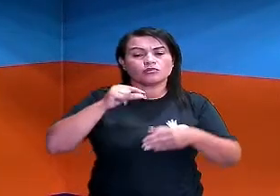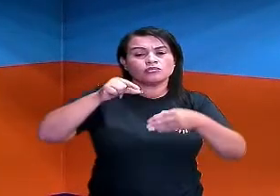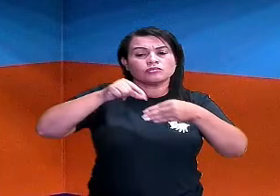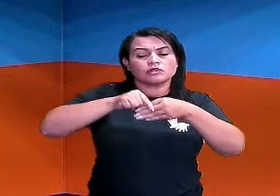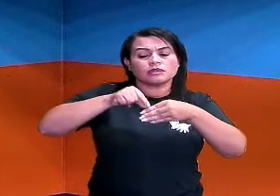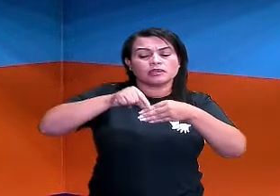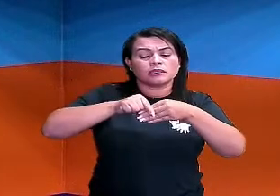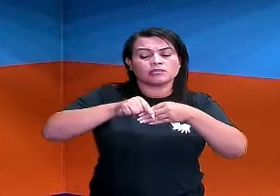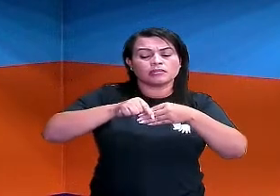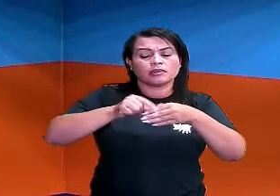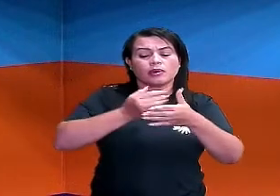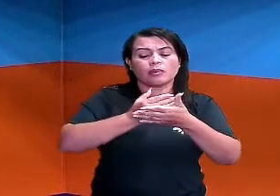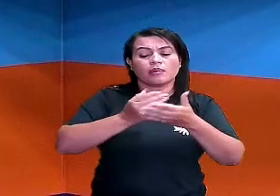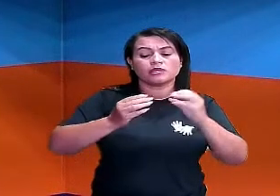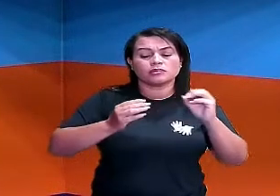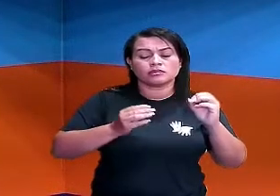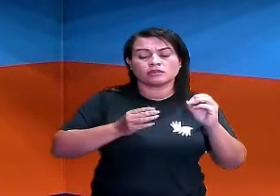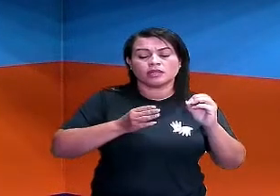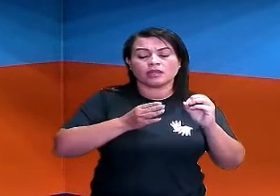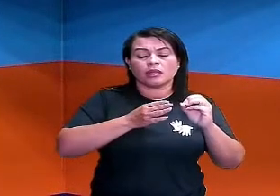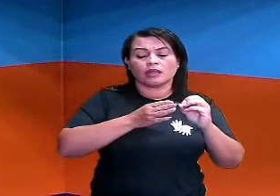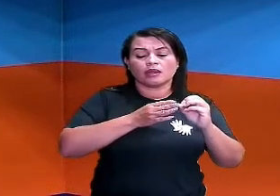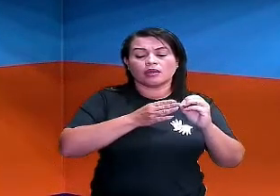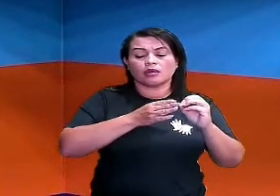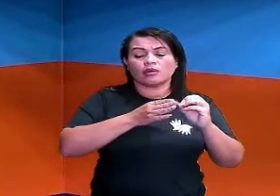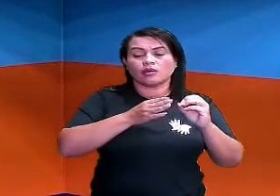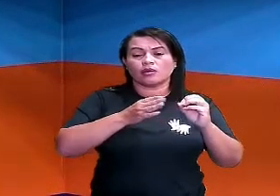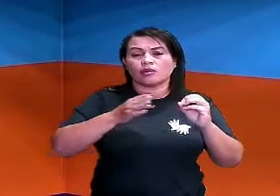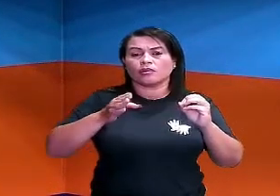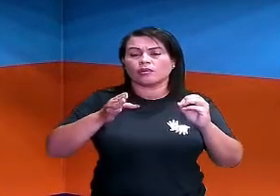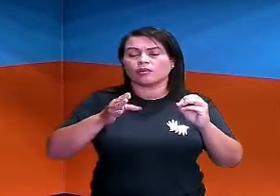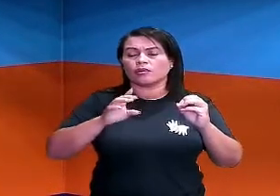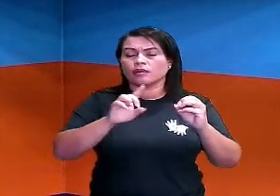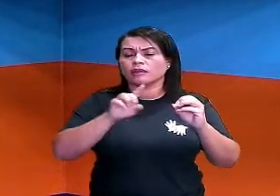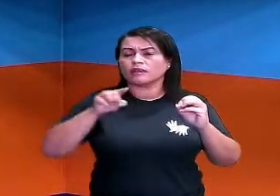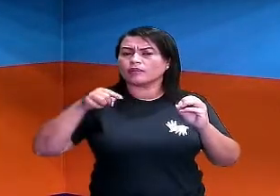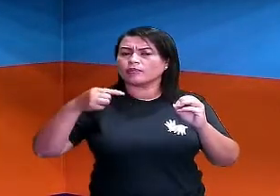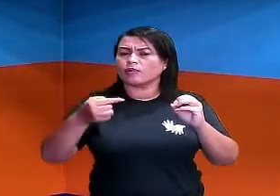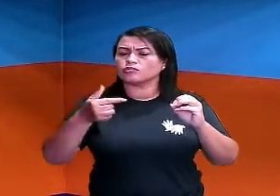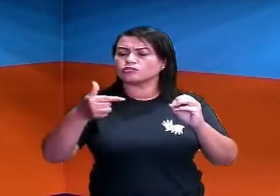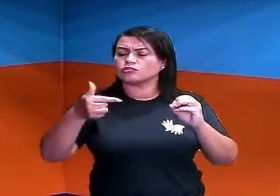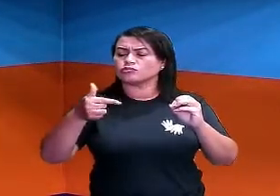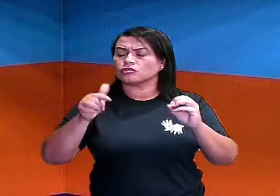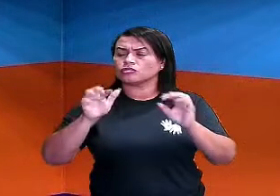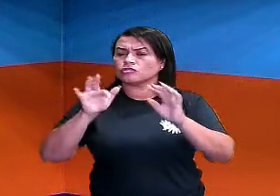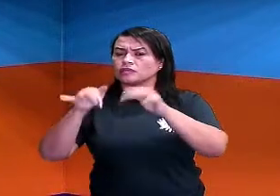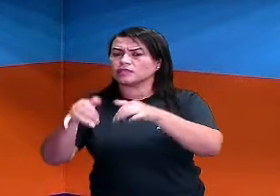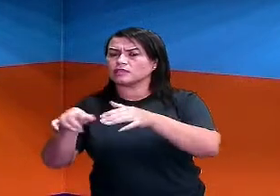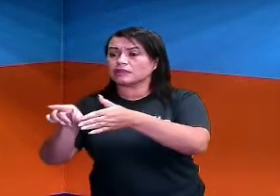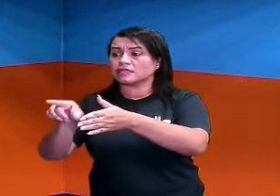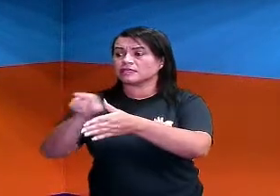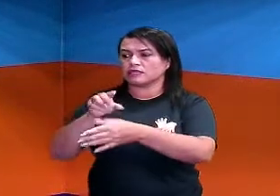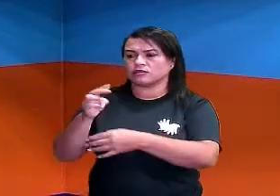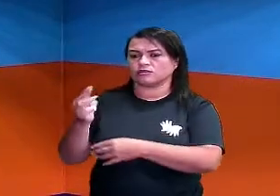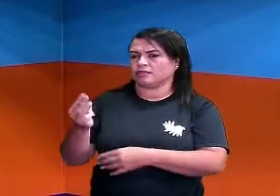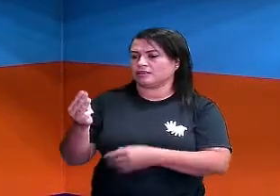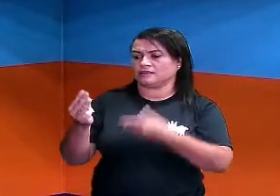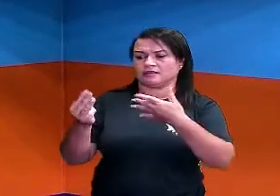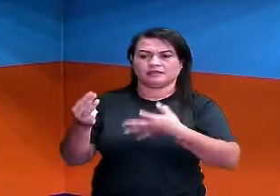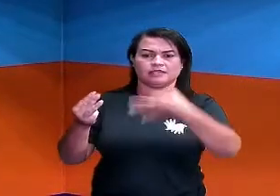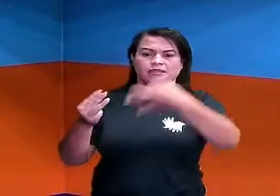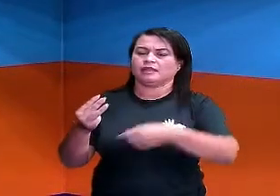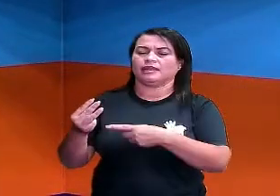um pouco depois do 2, mas antes do 3 ainda. Então, ele não tem 3